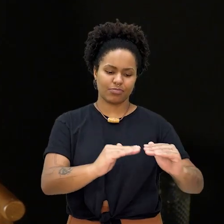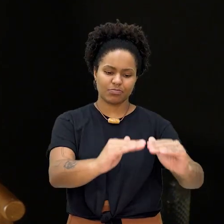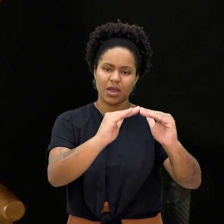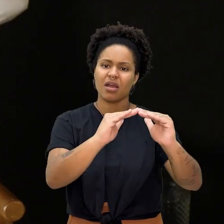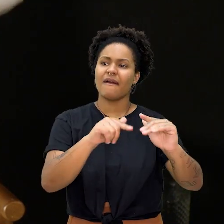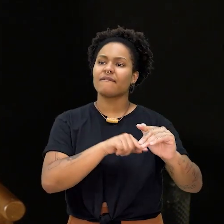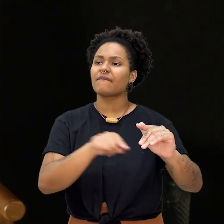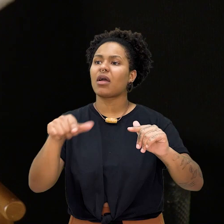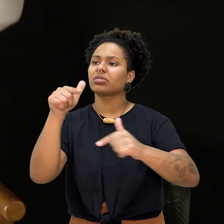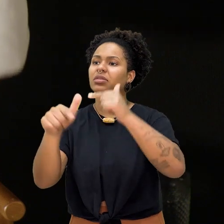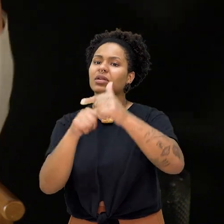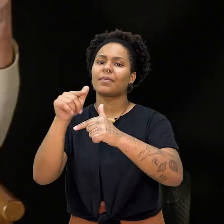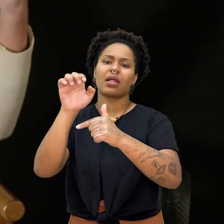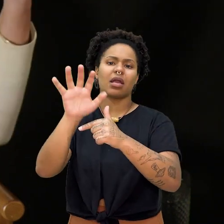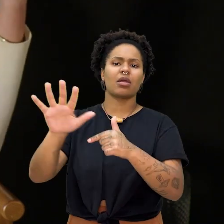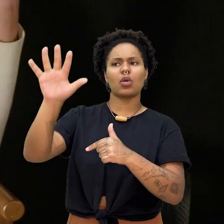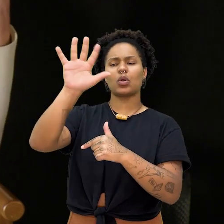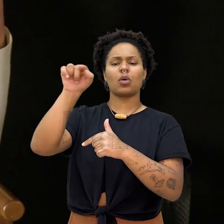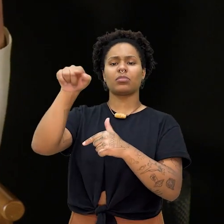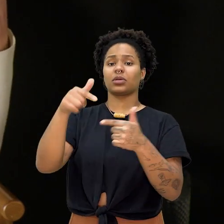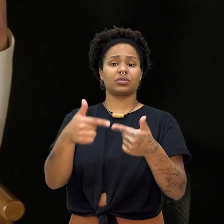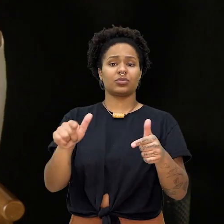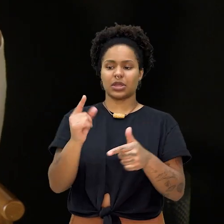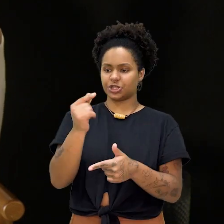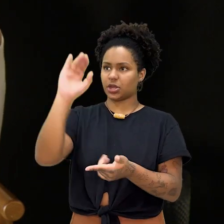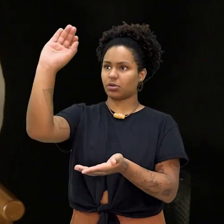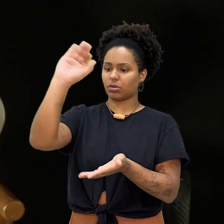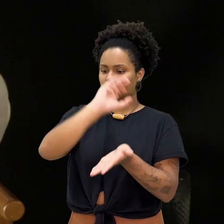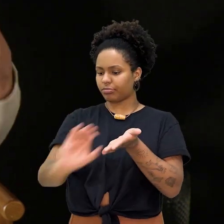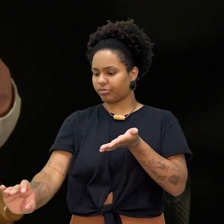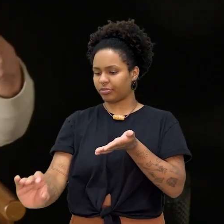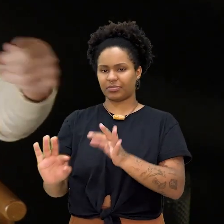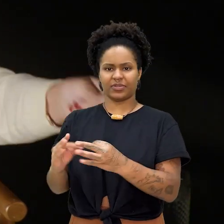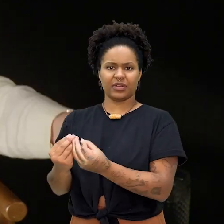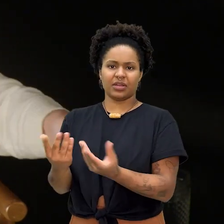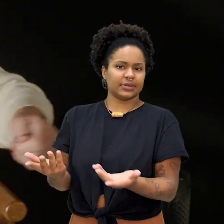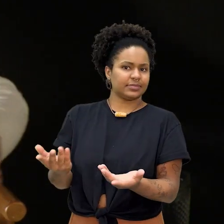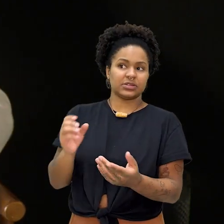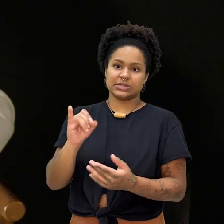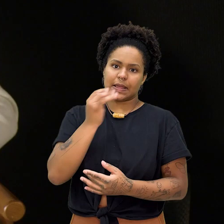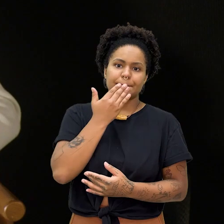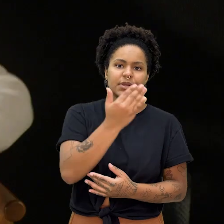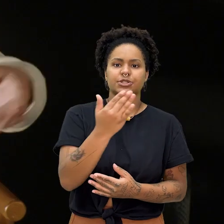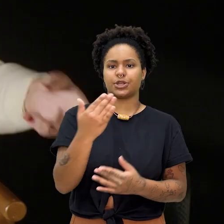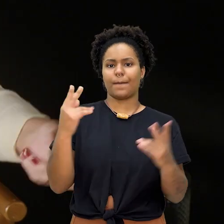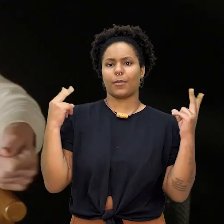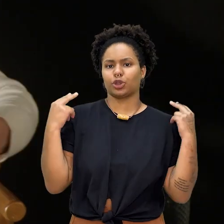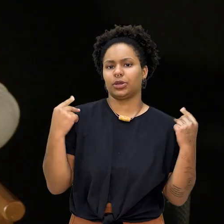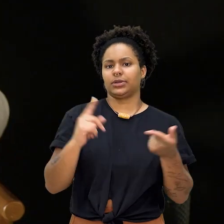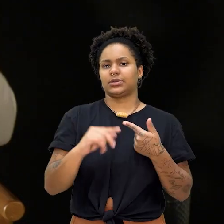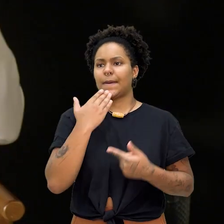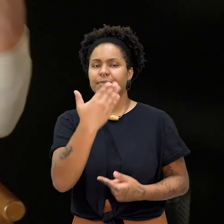vai trabalhar em Nairobi, por exemplo, ele não tem como mandar dinheiro, a não ser que peça para um motorista, para